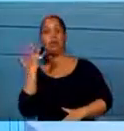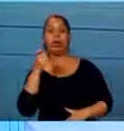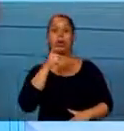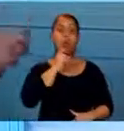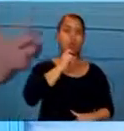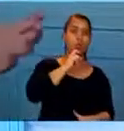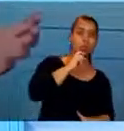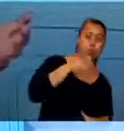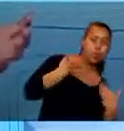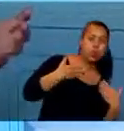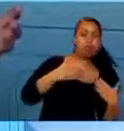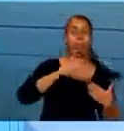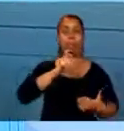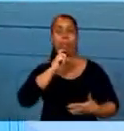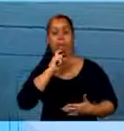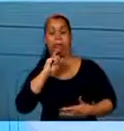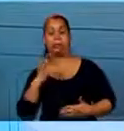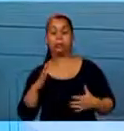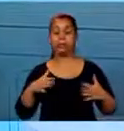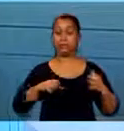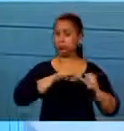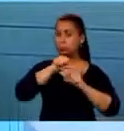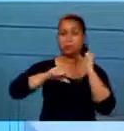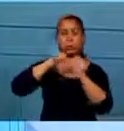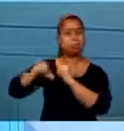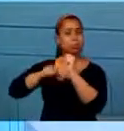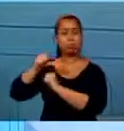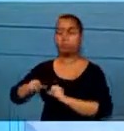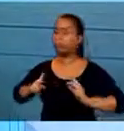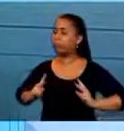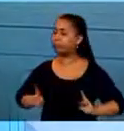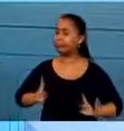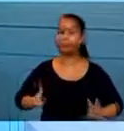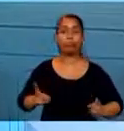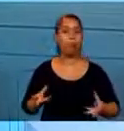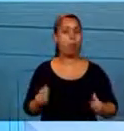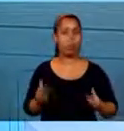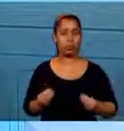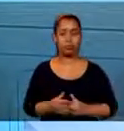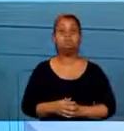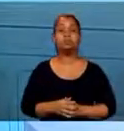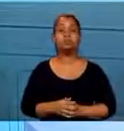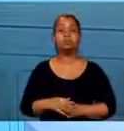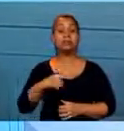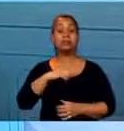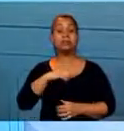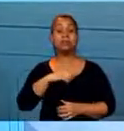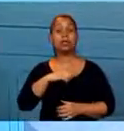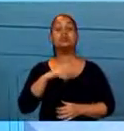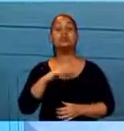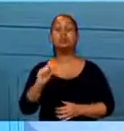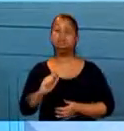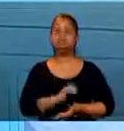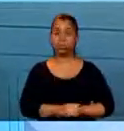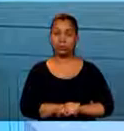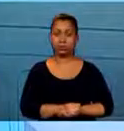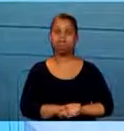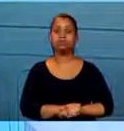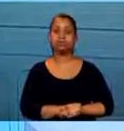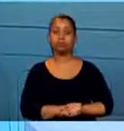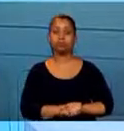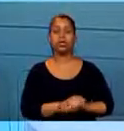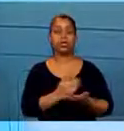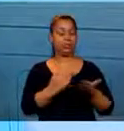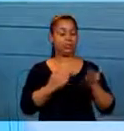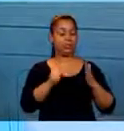se desmistificar. Nós temos a Agenda 21, que é a agenda para o